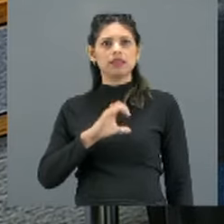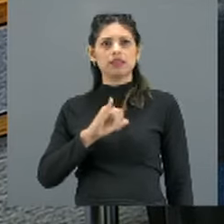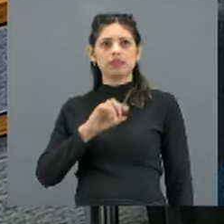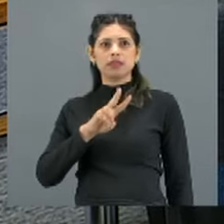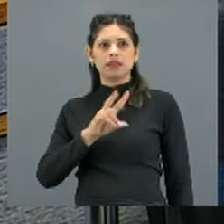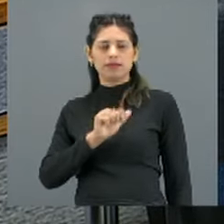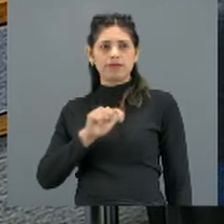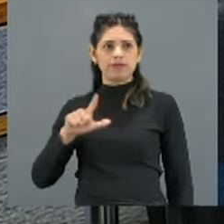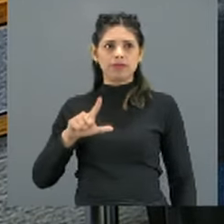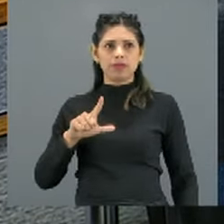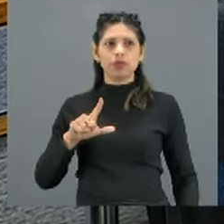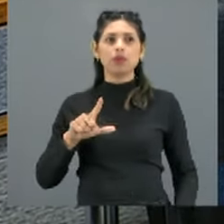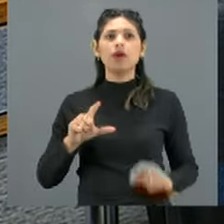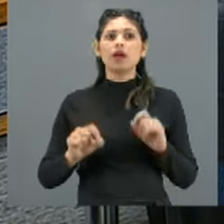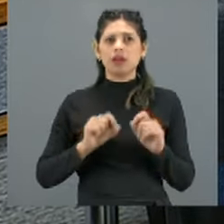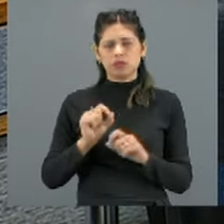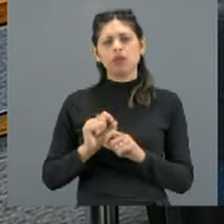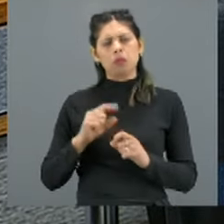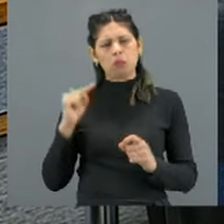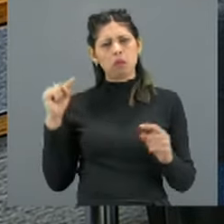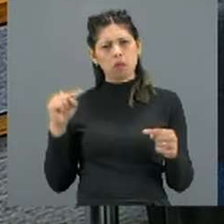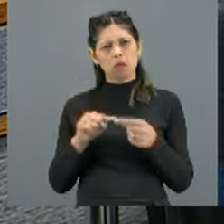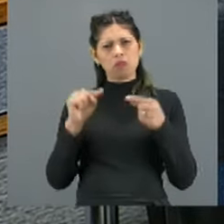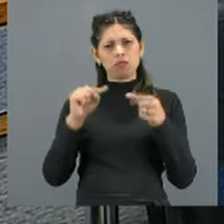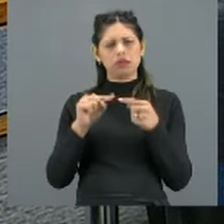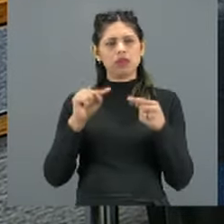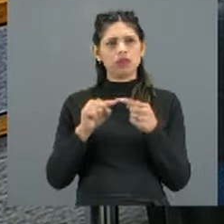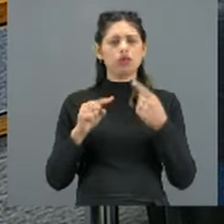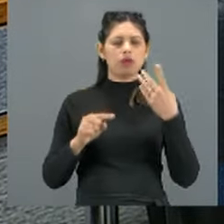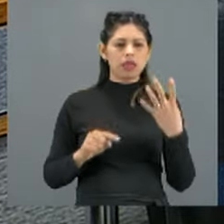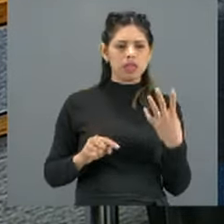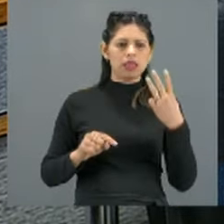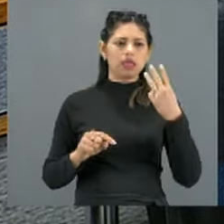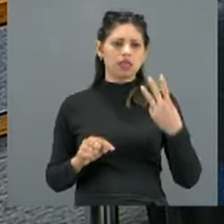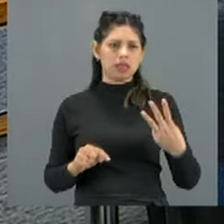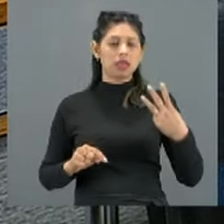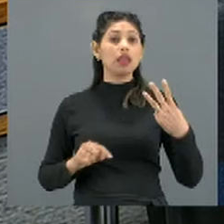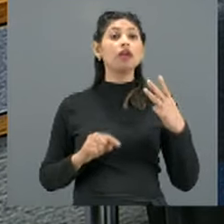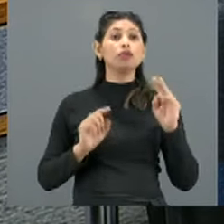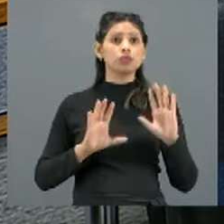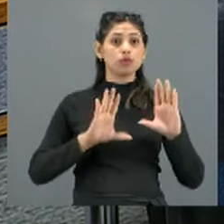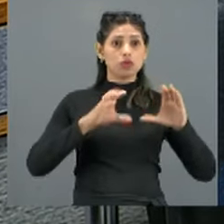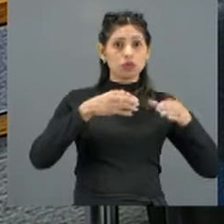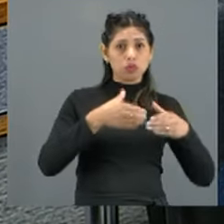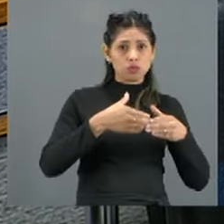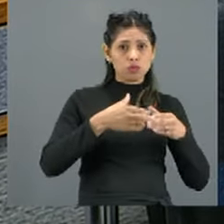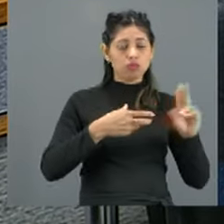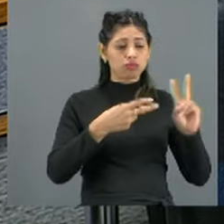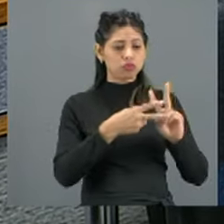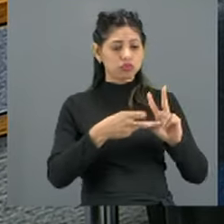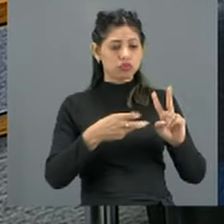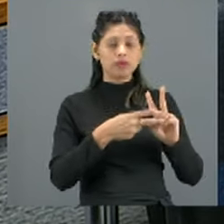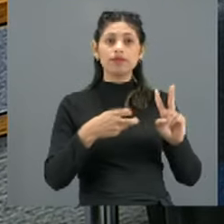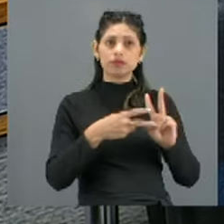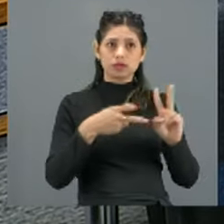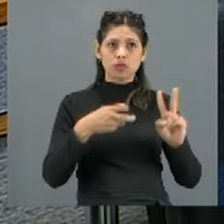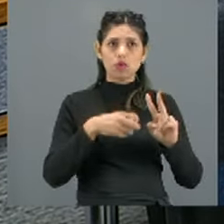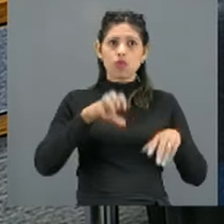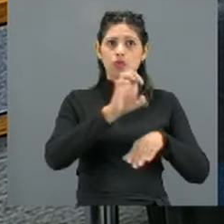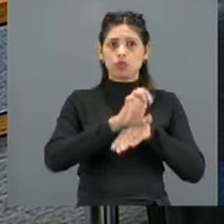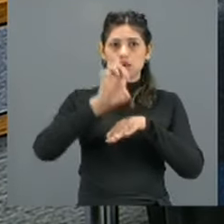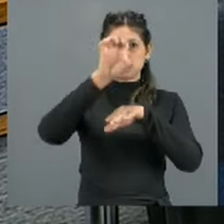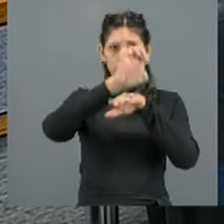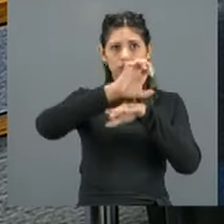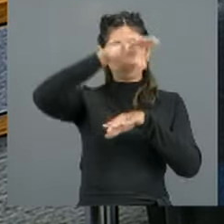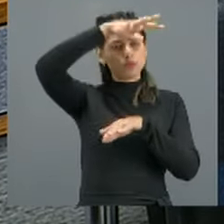43 etnias do estado de Mato Grosso. E teve uma grande coincidência, não é nem coincidência, acho que é